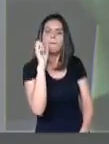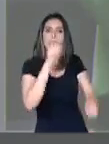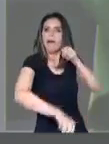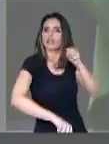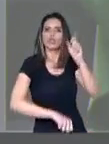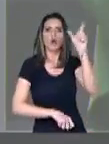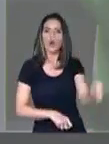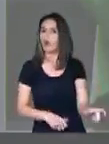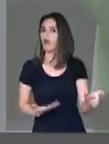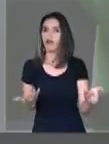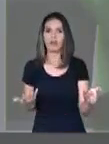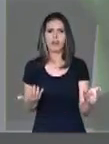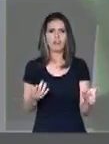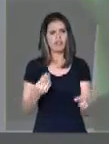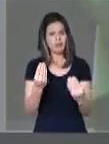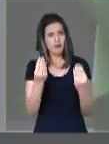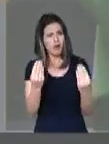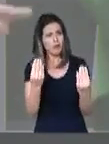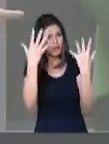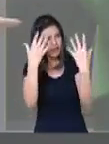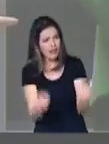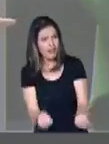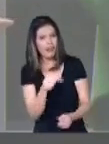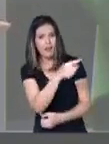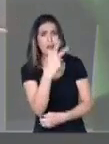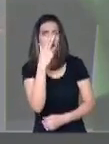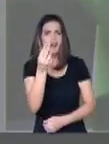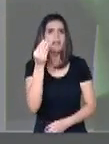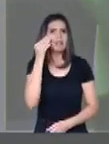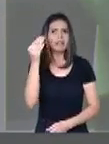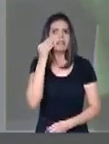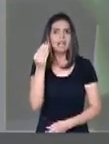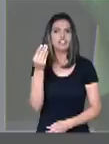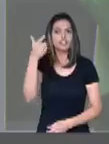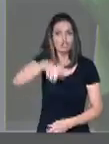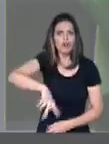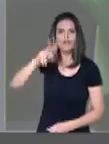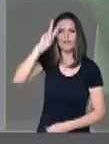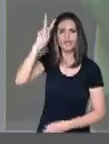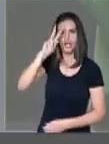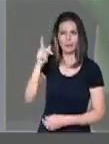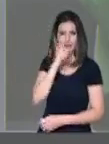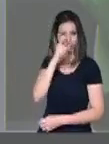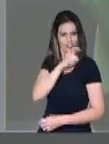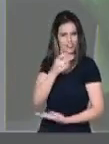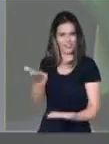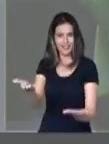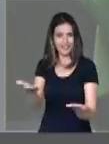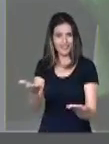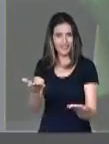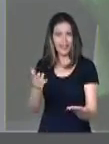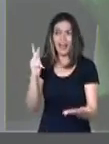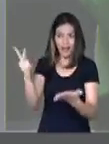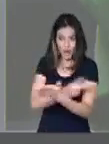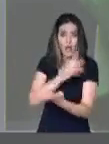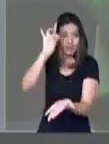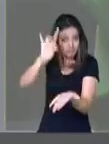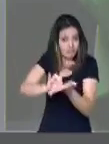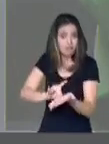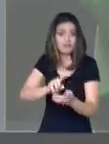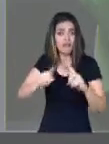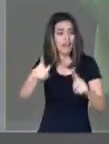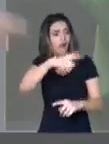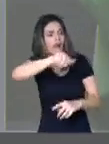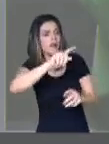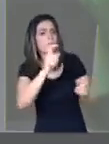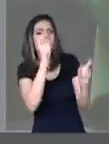possível aceitar essa prática de tentar não só reescrever a história, de tentar mentir sobre a história. E a verdade